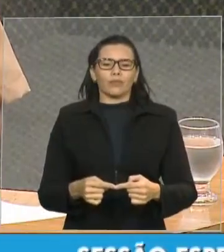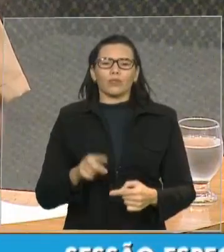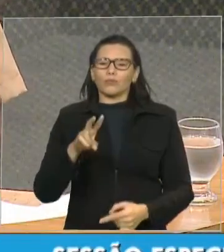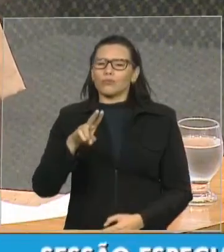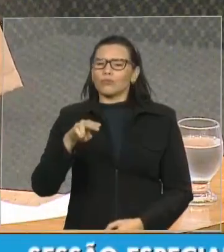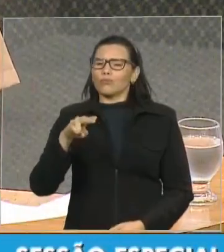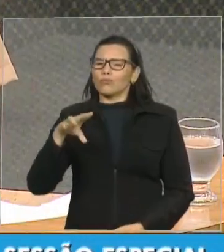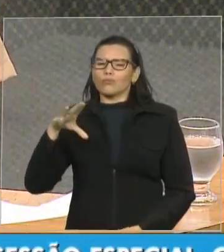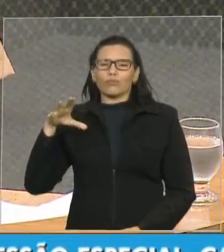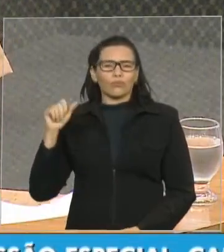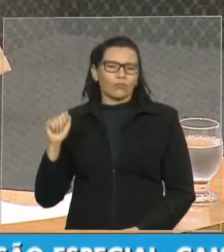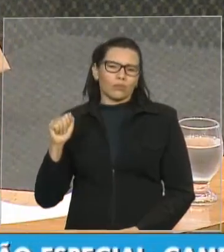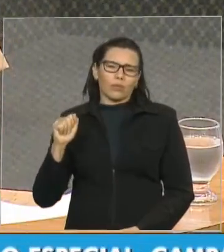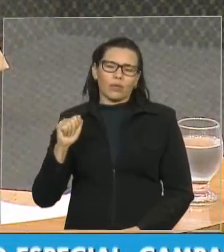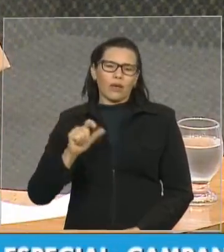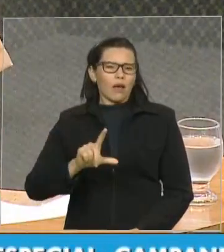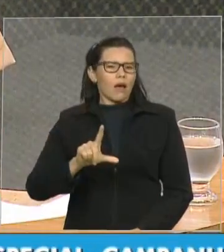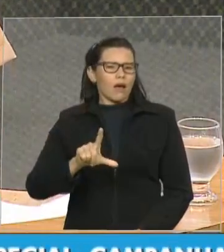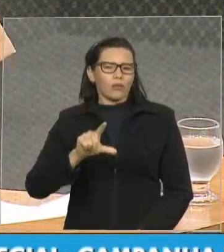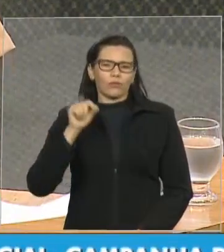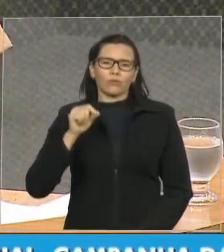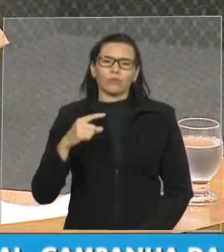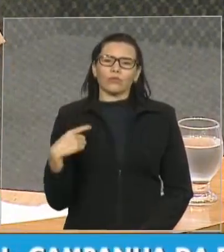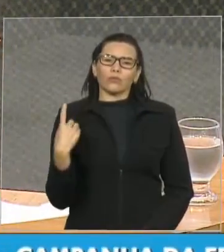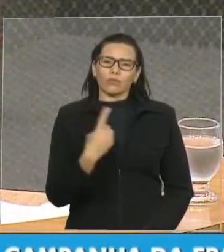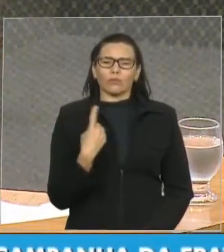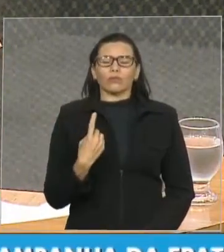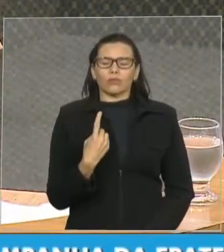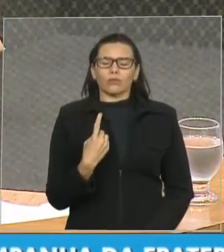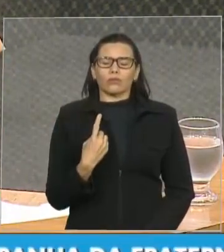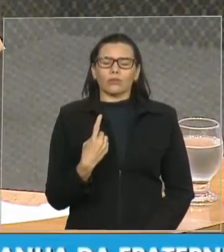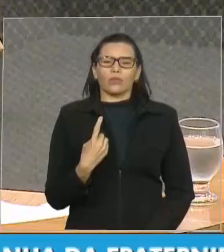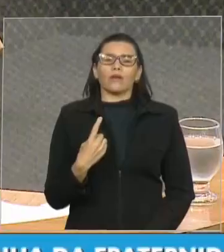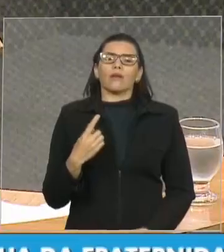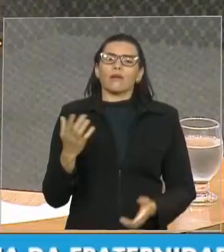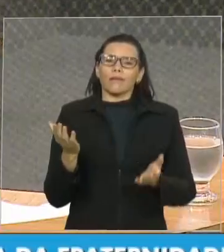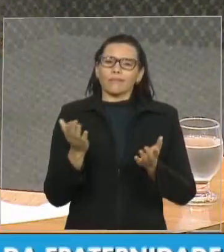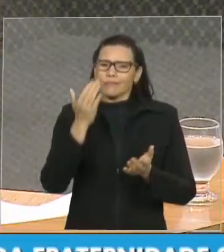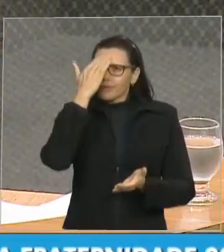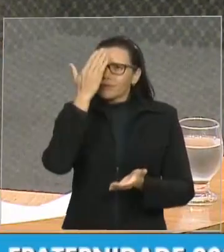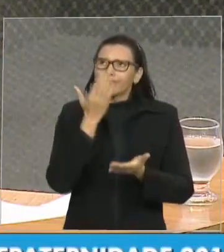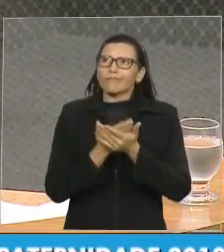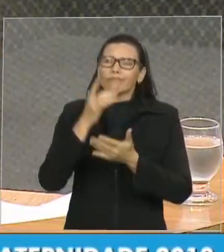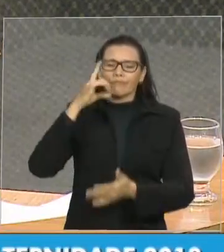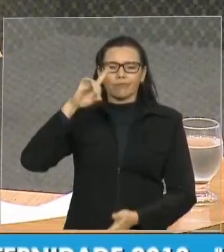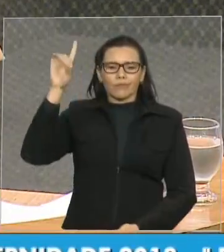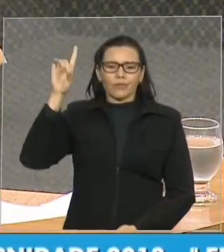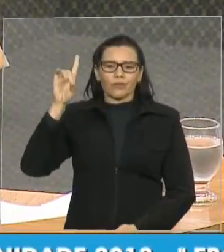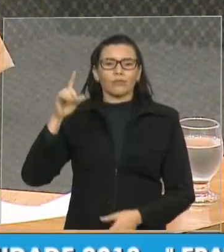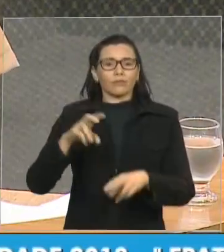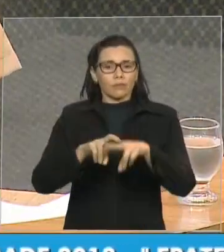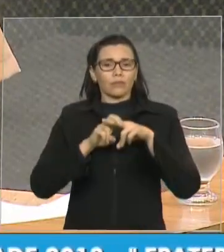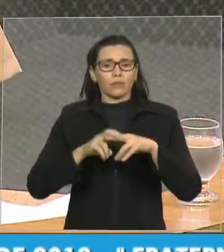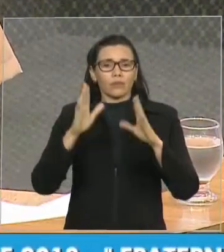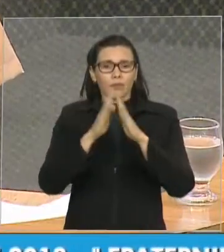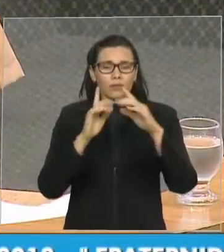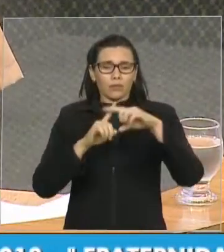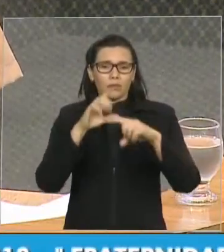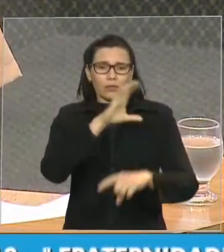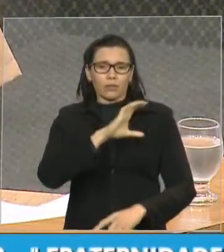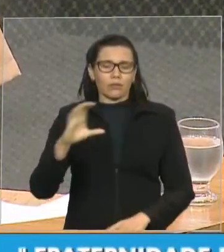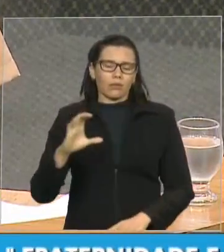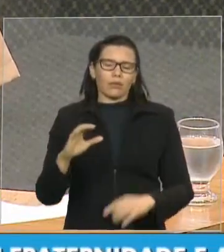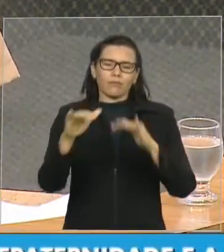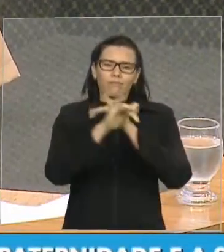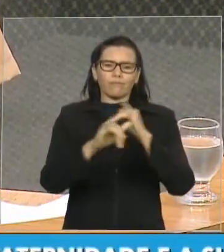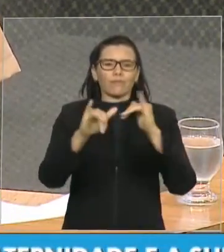nós, cristãos, deveríamos assumir. A Igreja proclama com convicção da sua fé em Cristo e com a